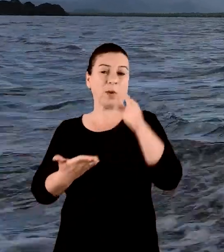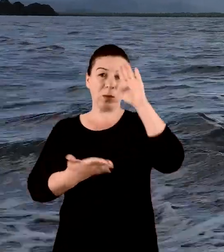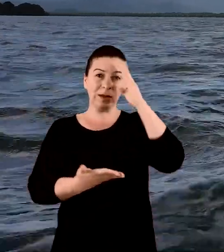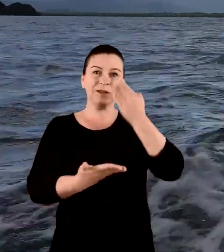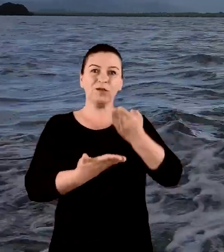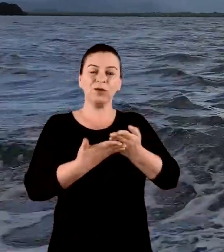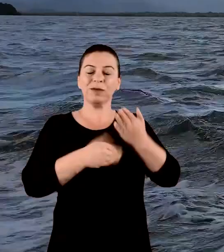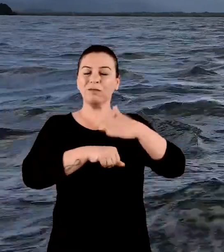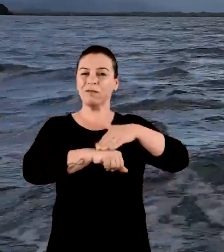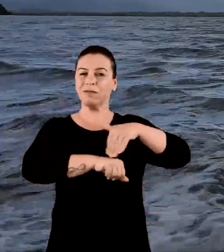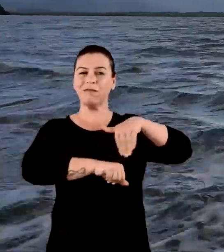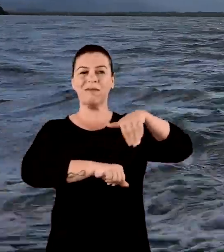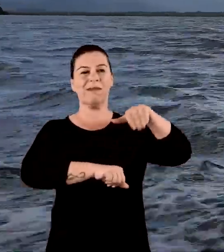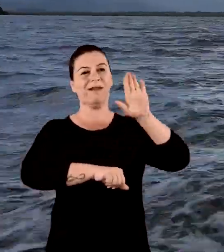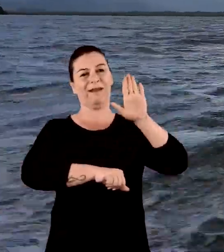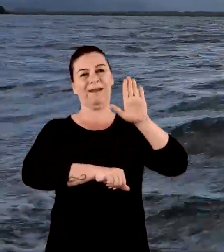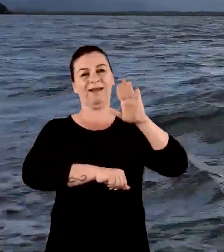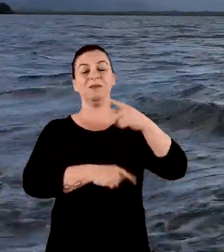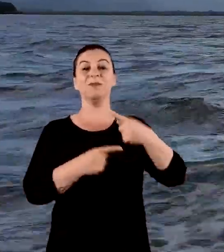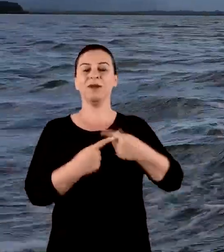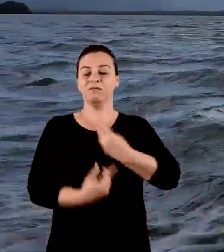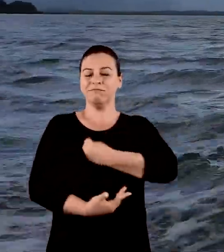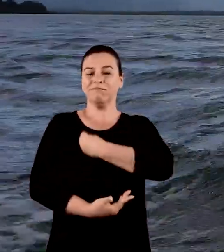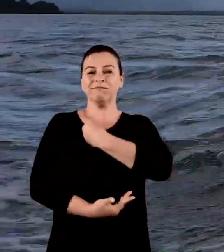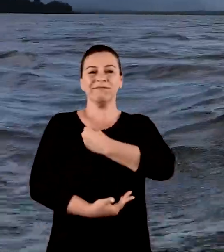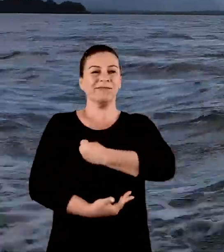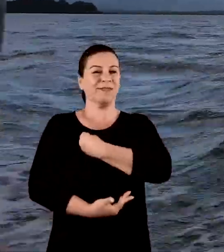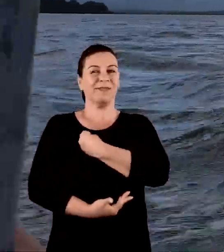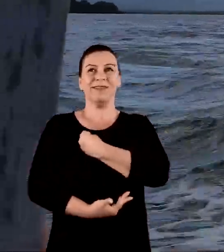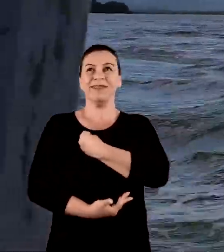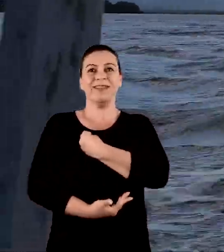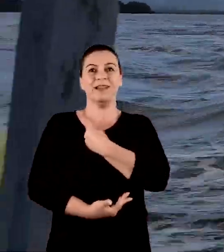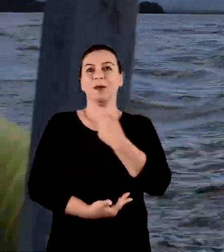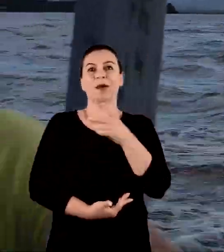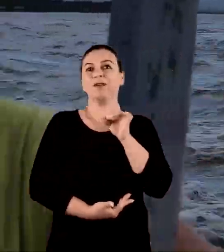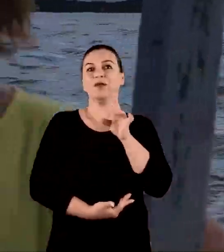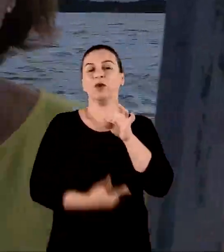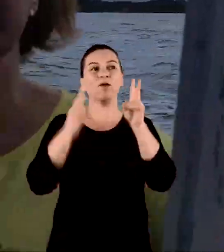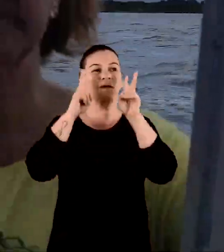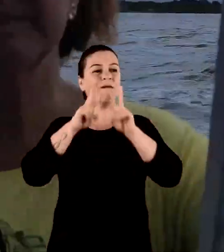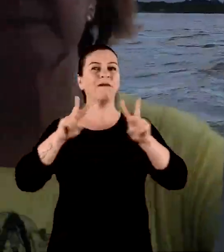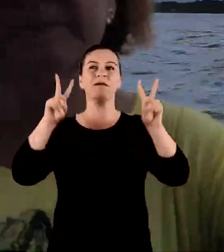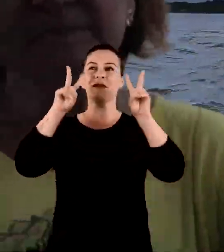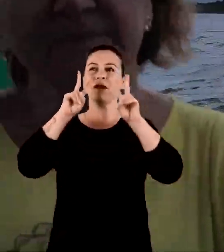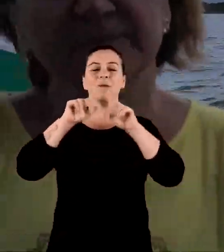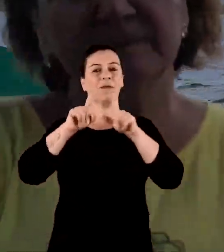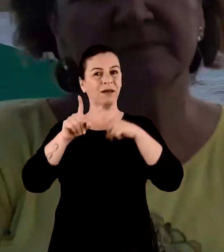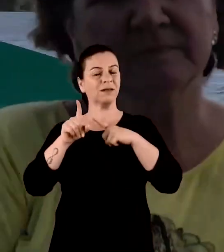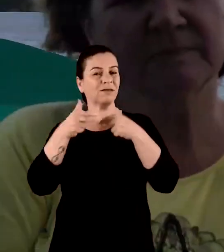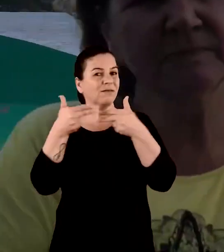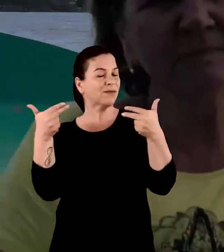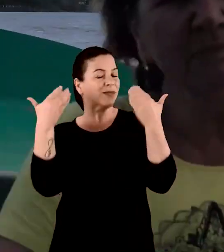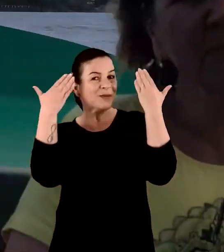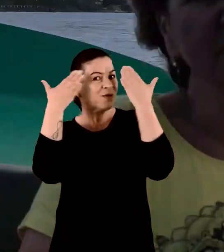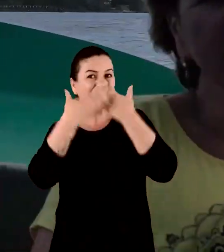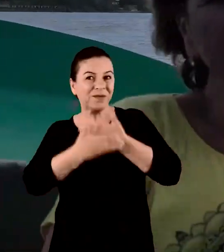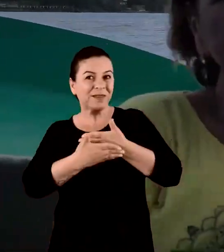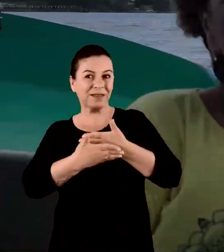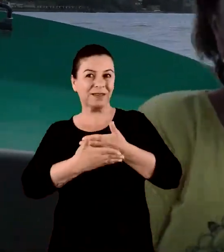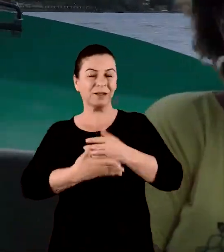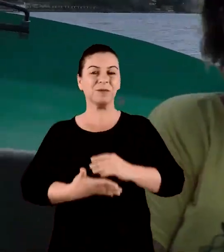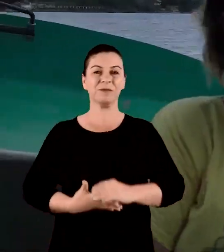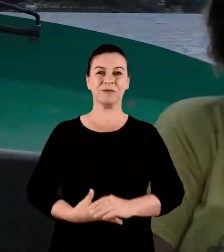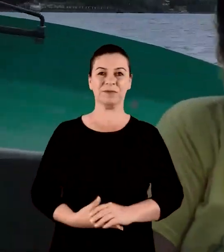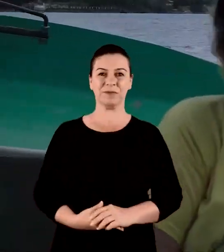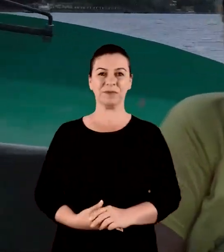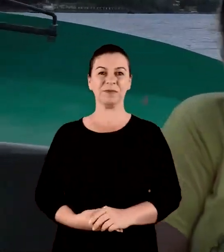Eu sempre acredito que tem mais, que a vida não pode ser considerada pelo que você vê e sim pelo que você não vê.